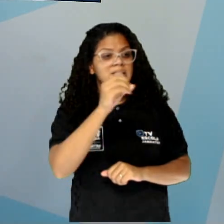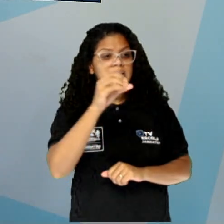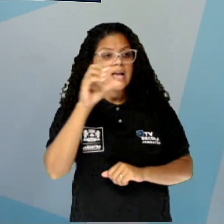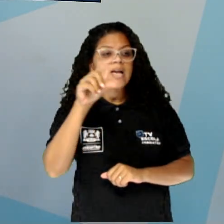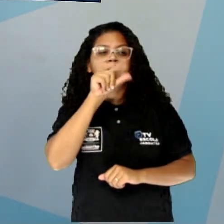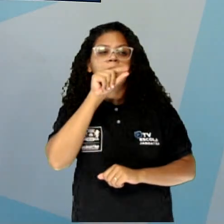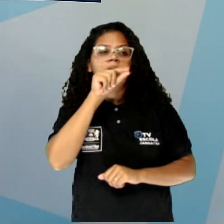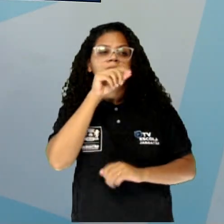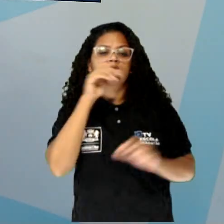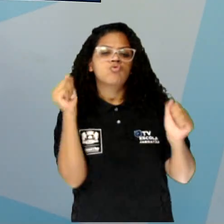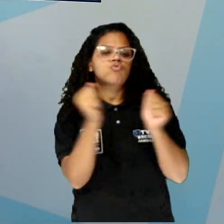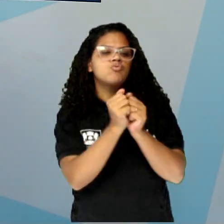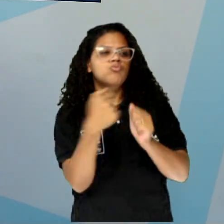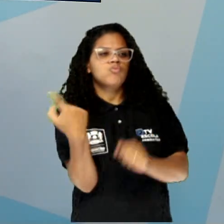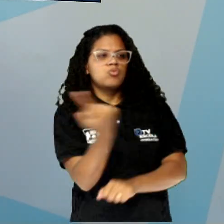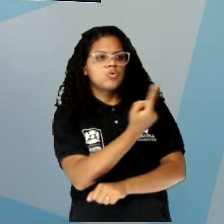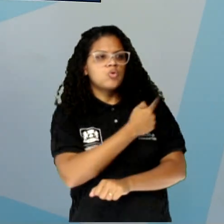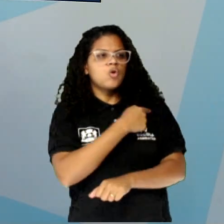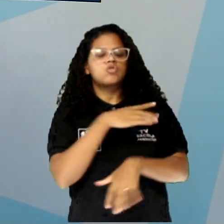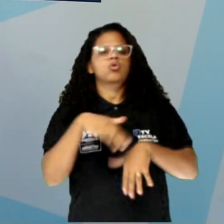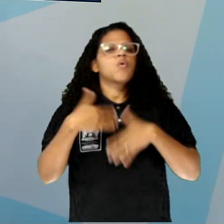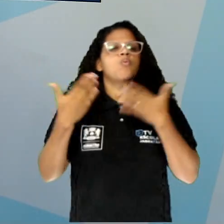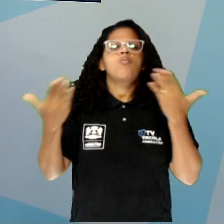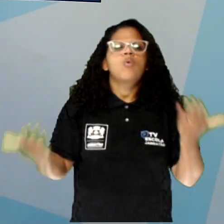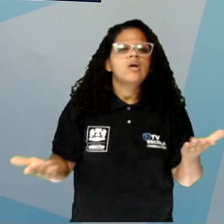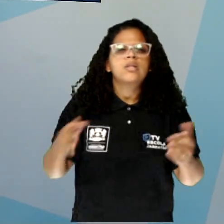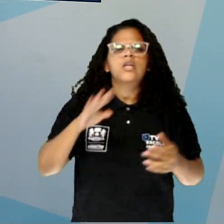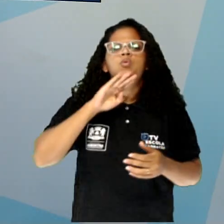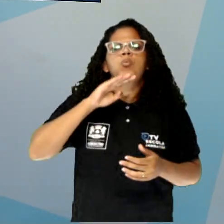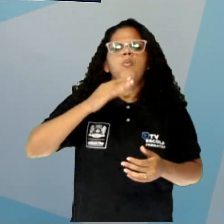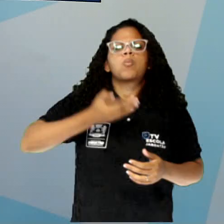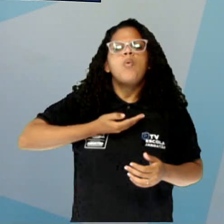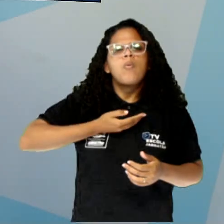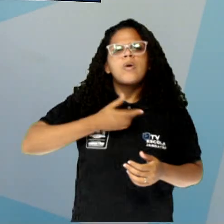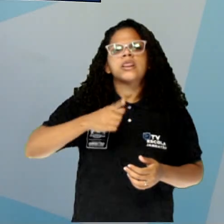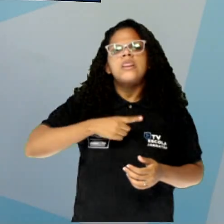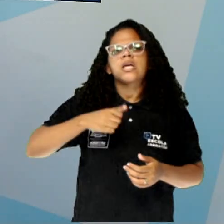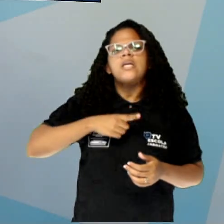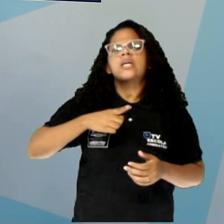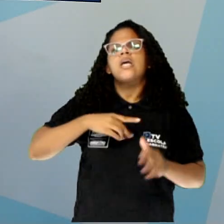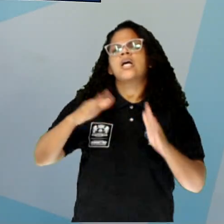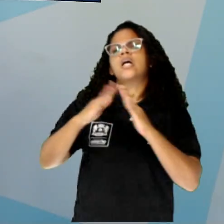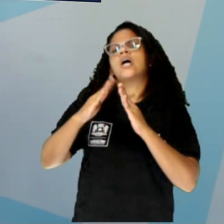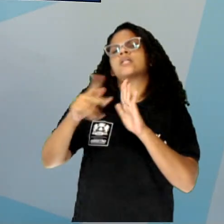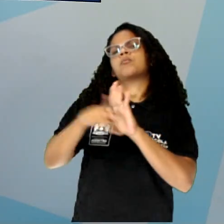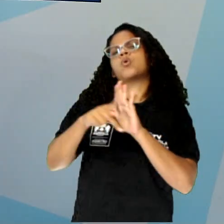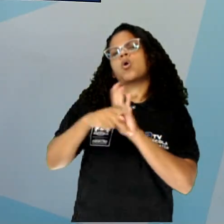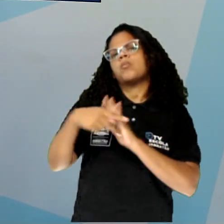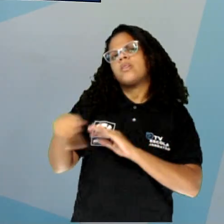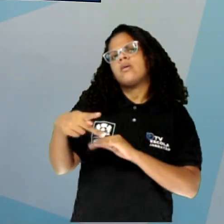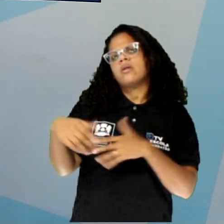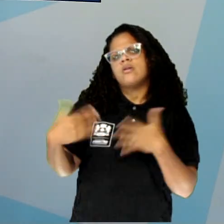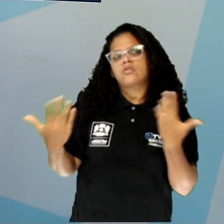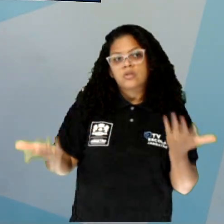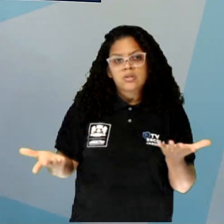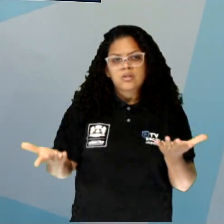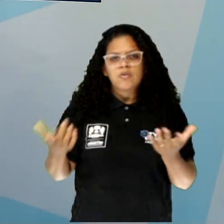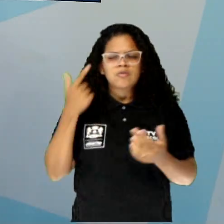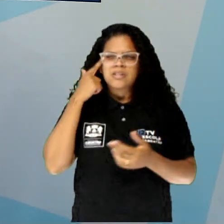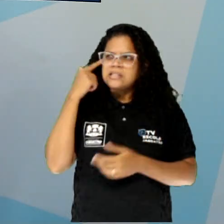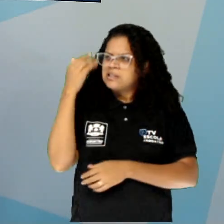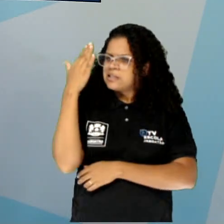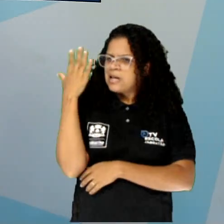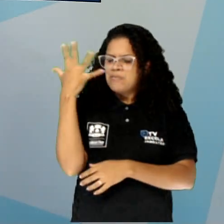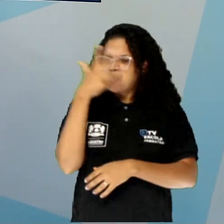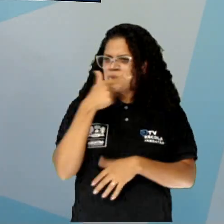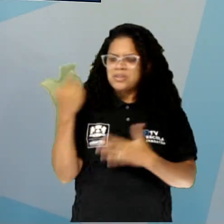nós. Quantas pombas estavam no pombal? É bonita, né? É tão bonita que você fica sem fazer nada, rapaz. E